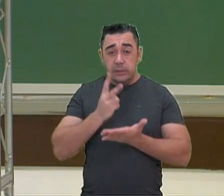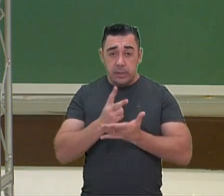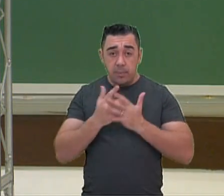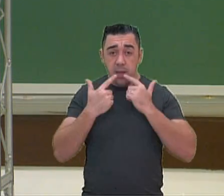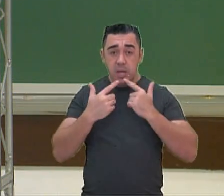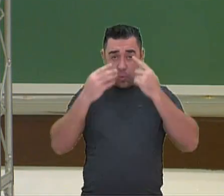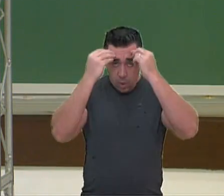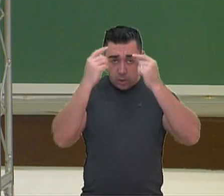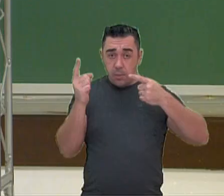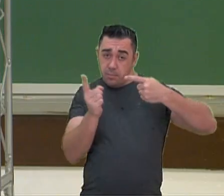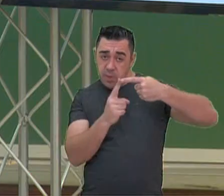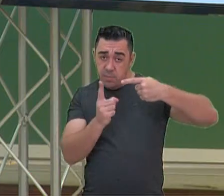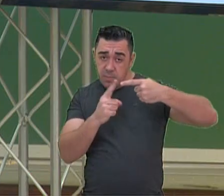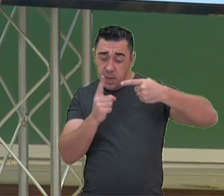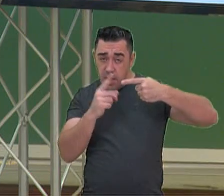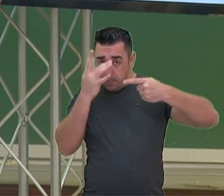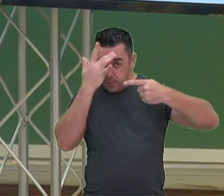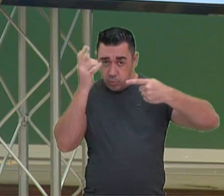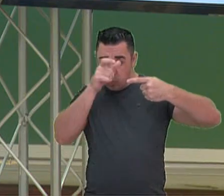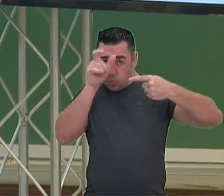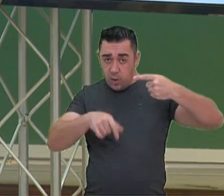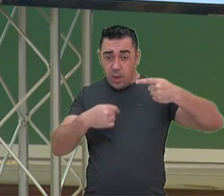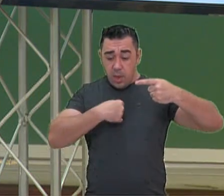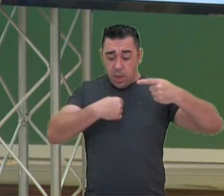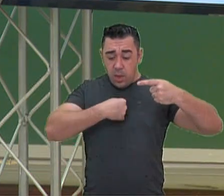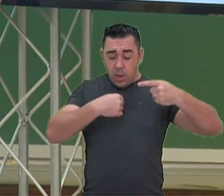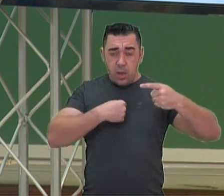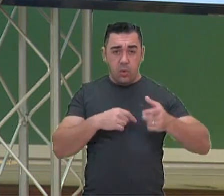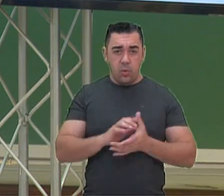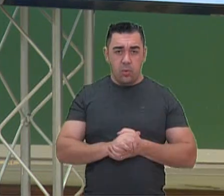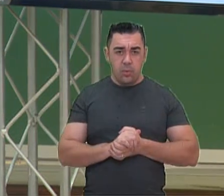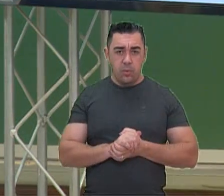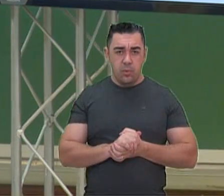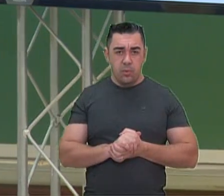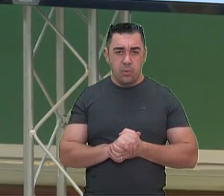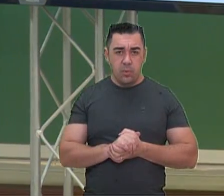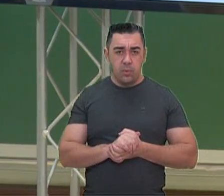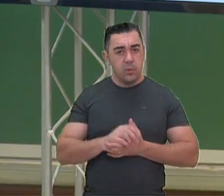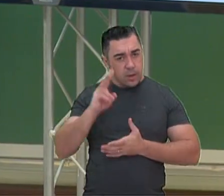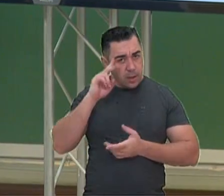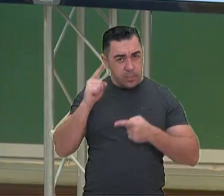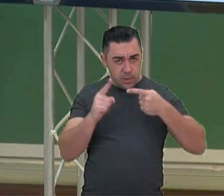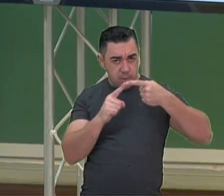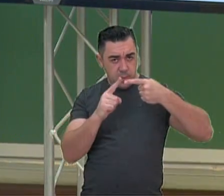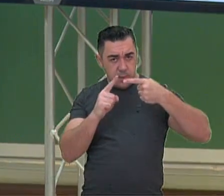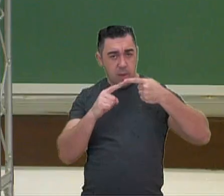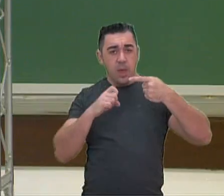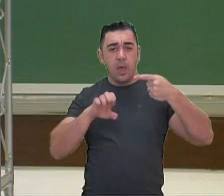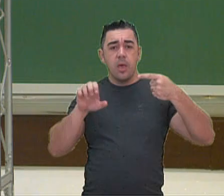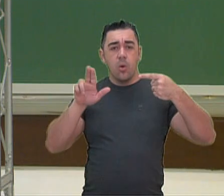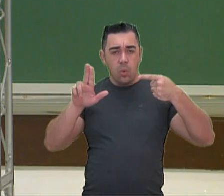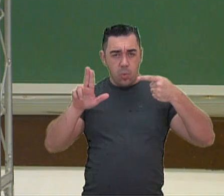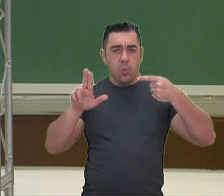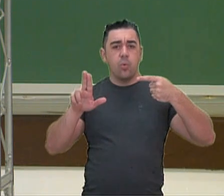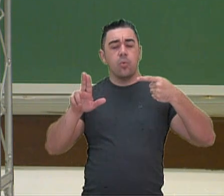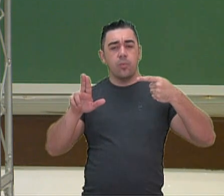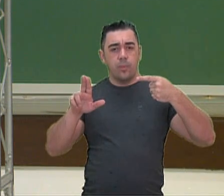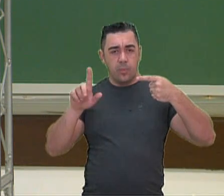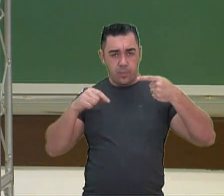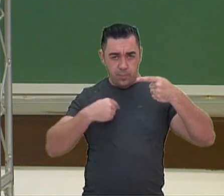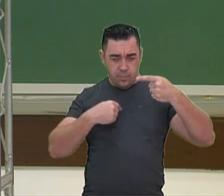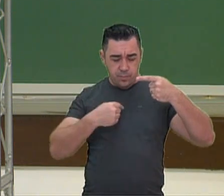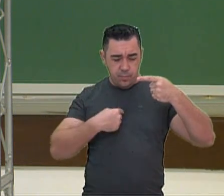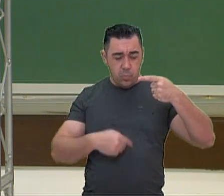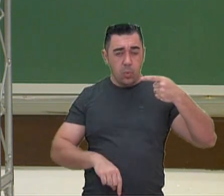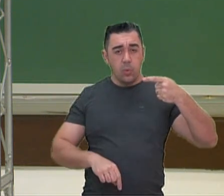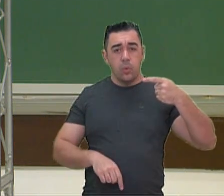com verbos no pretérito perfeito. Lembra da primeira pessoa? Quem é a primeira pessoa? Do singular